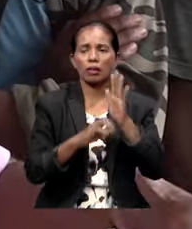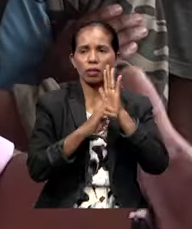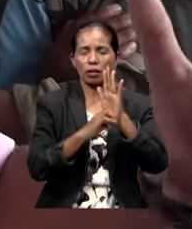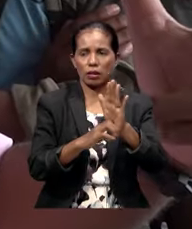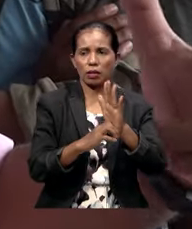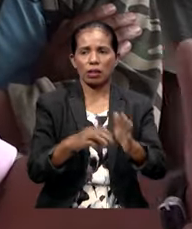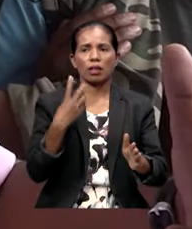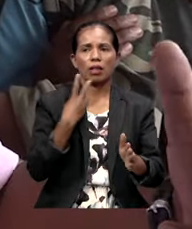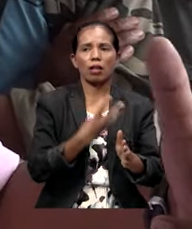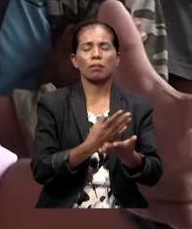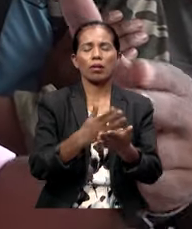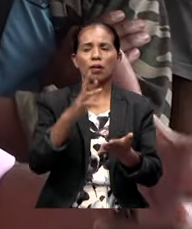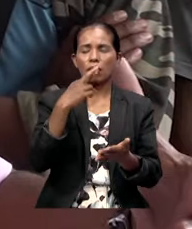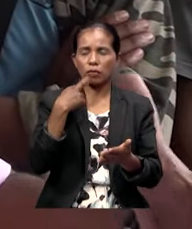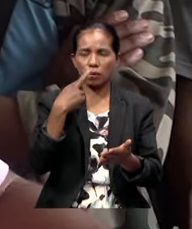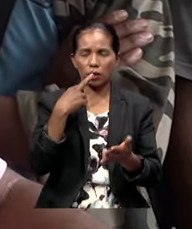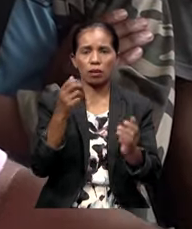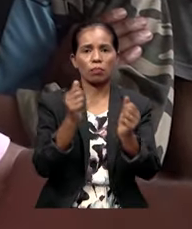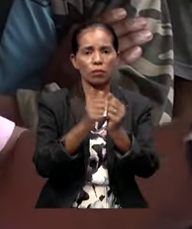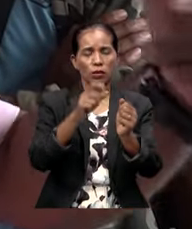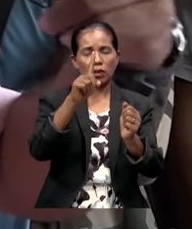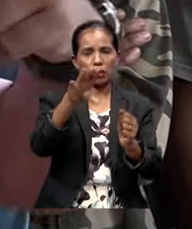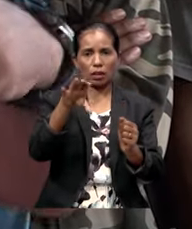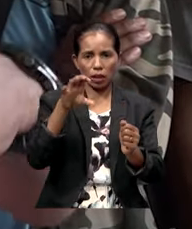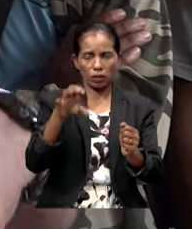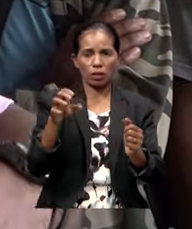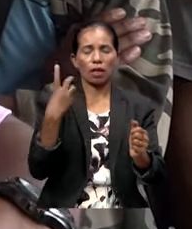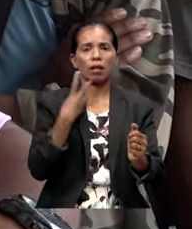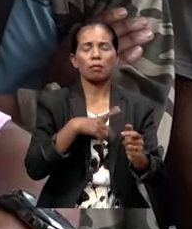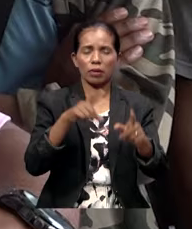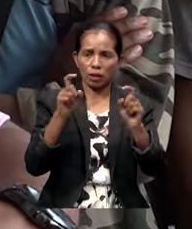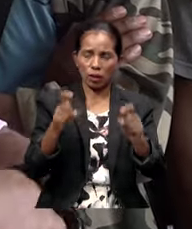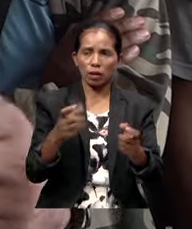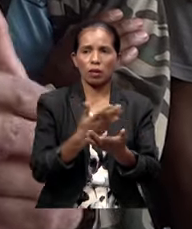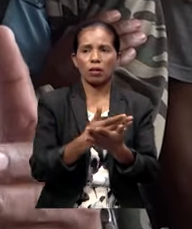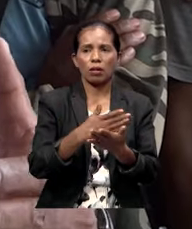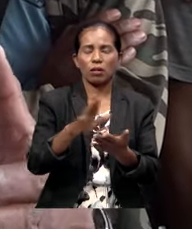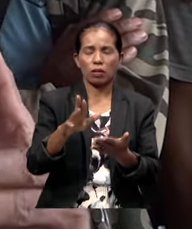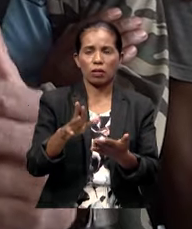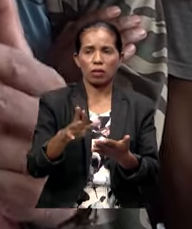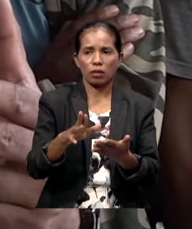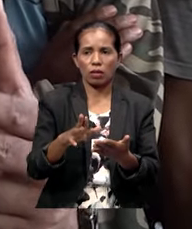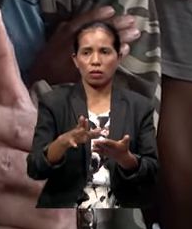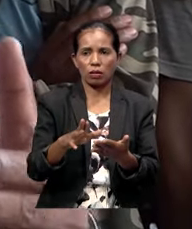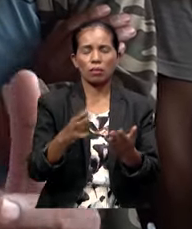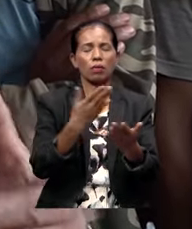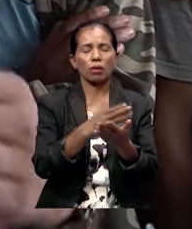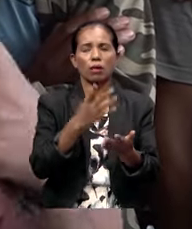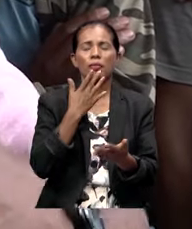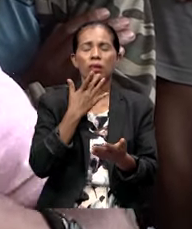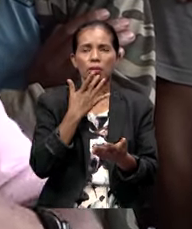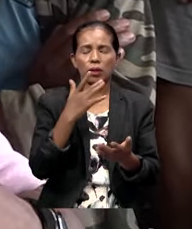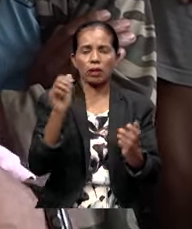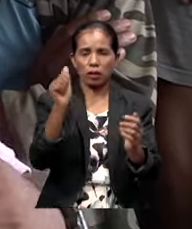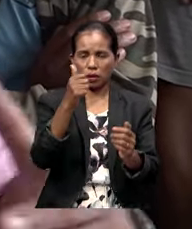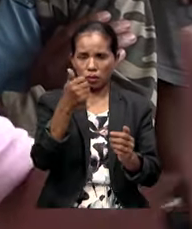Exemplo, ami rola fo saka atusida, ami tem que rola mos mas midar saka sanulu. Ida ne